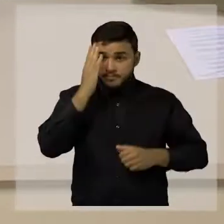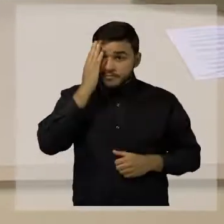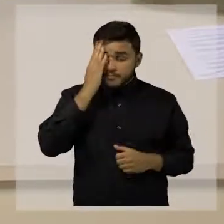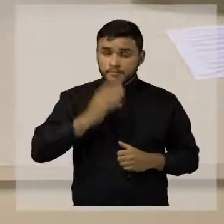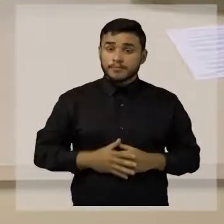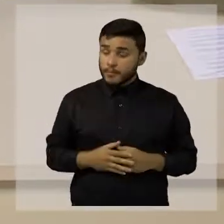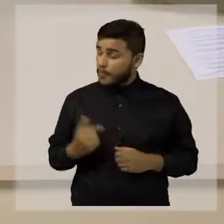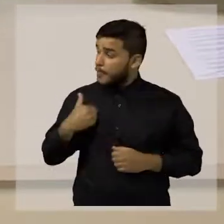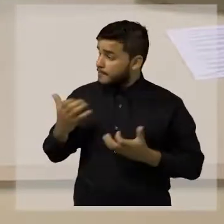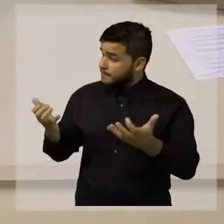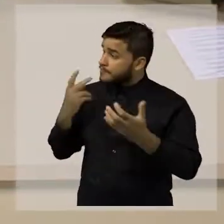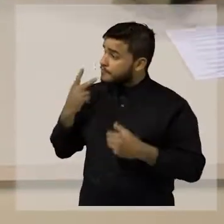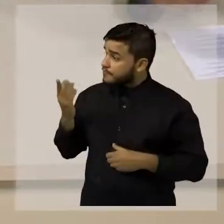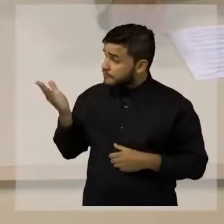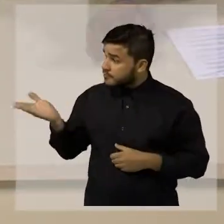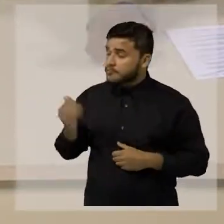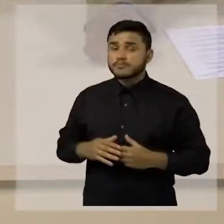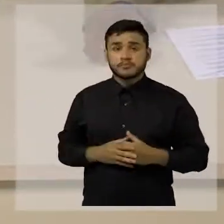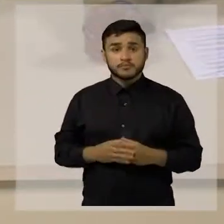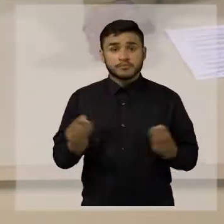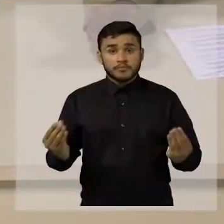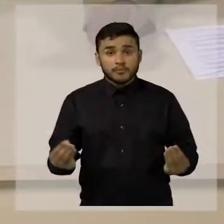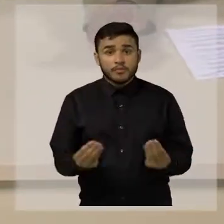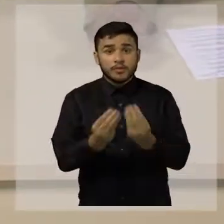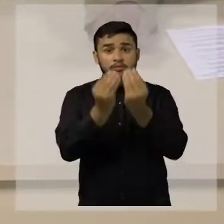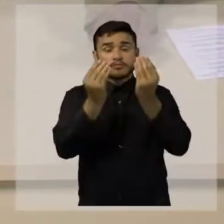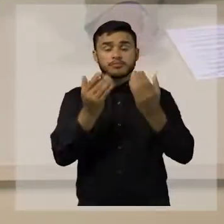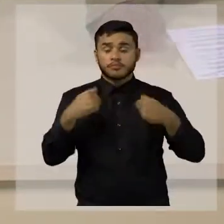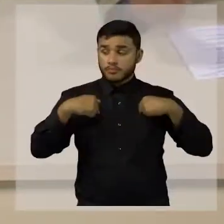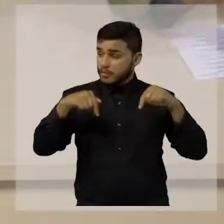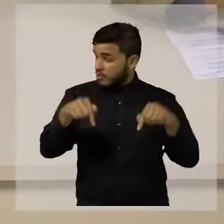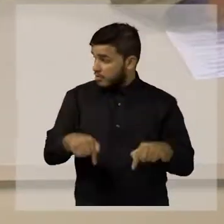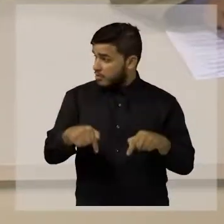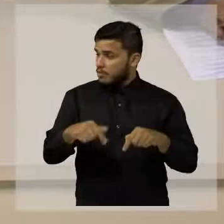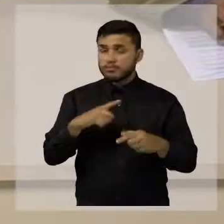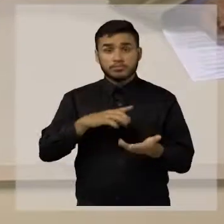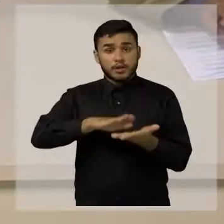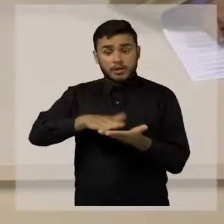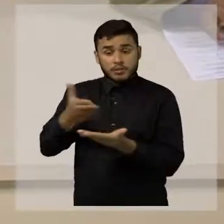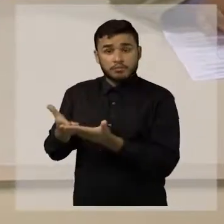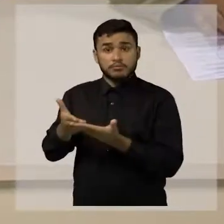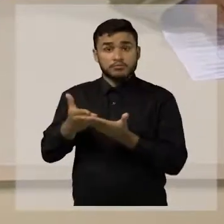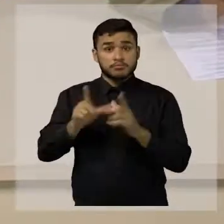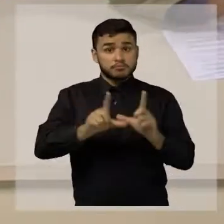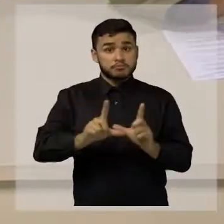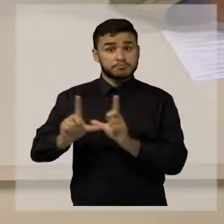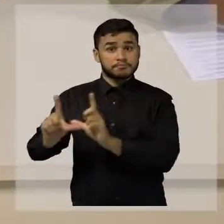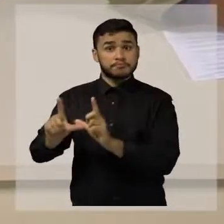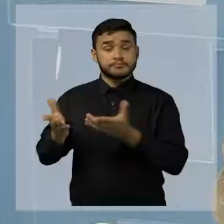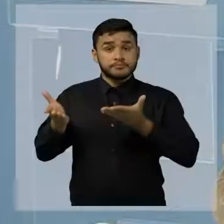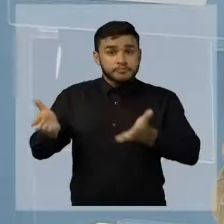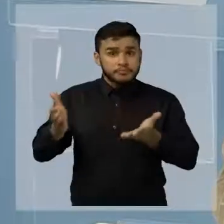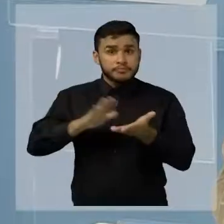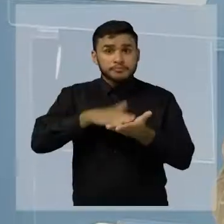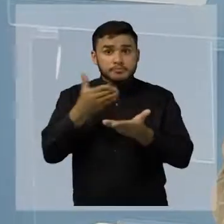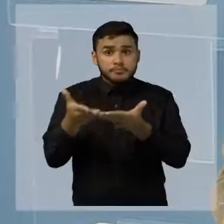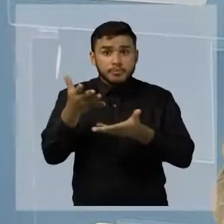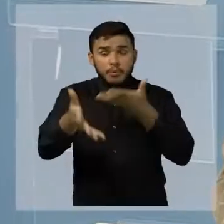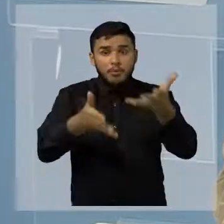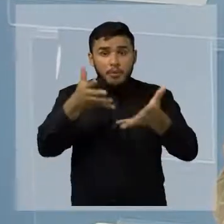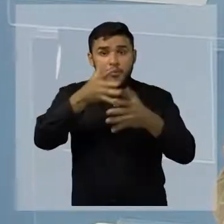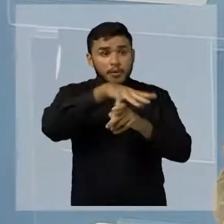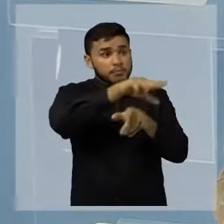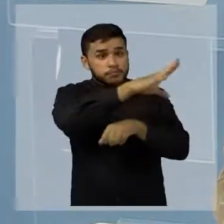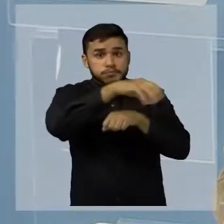missas a gente tem, do jeito que nós temos aqui na Câmara, né, um tradutor, né, de Libras, nós temos um intérprete de Libras, nós